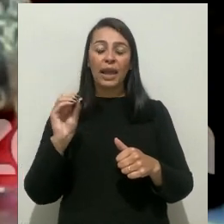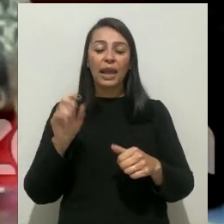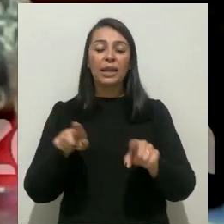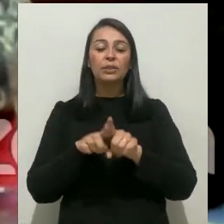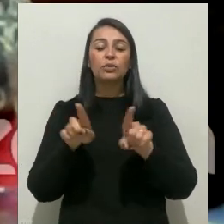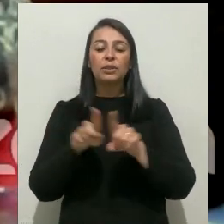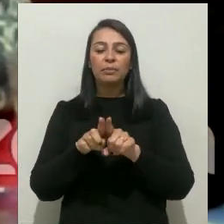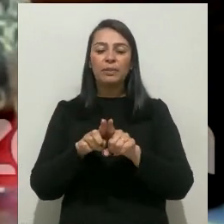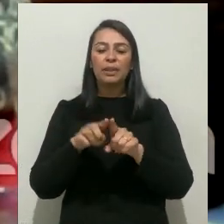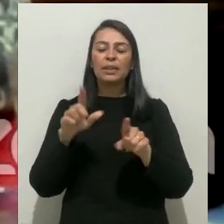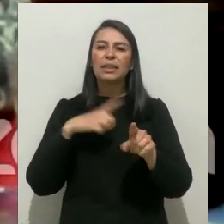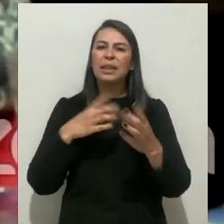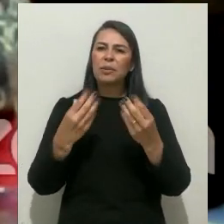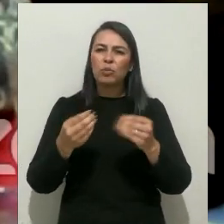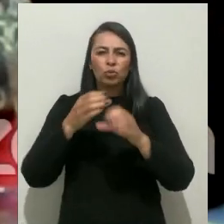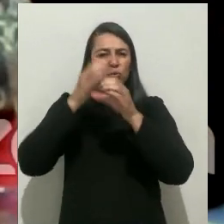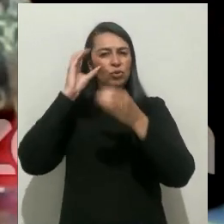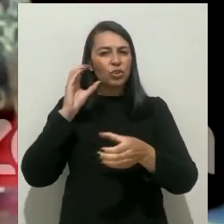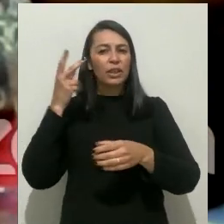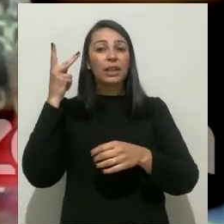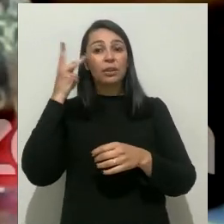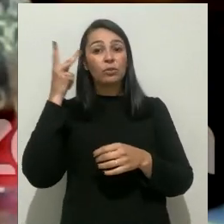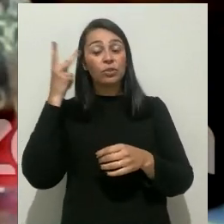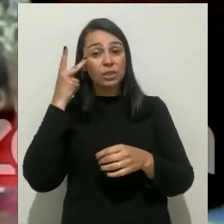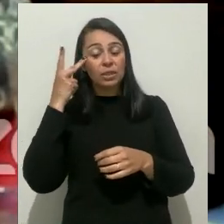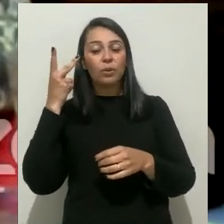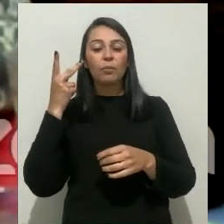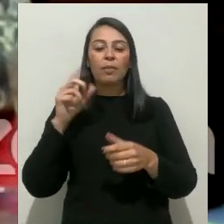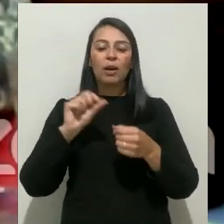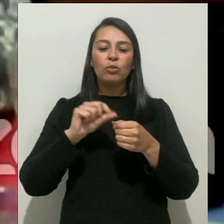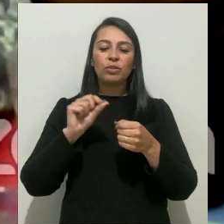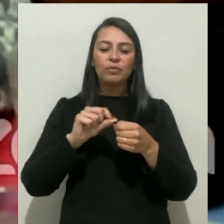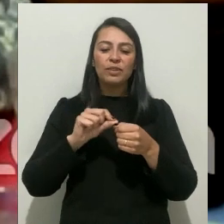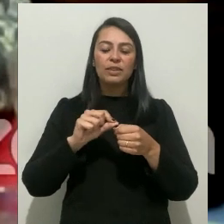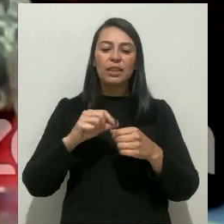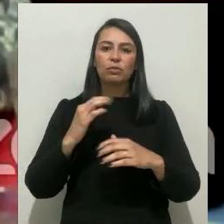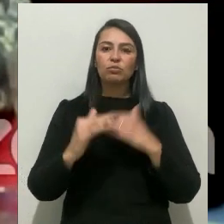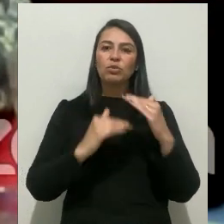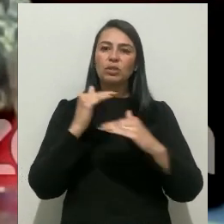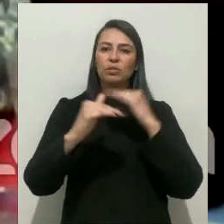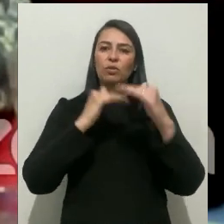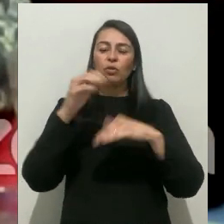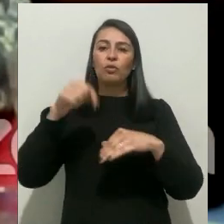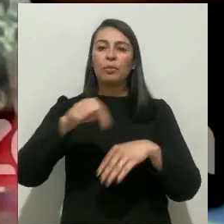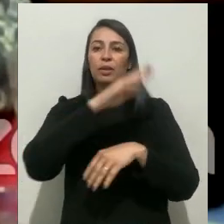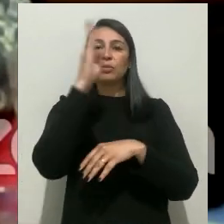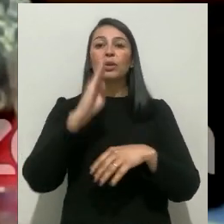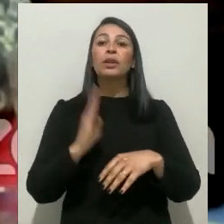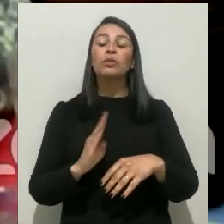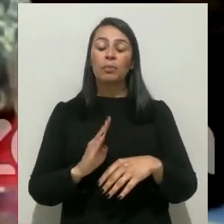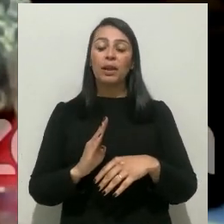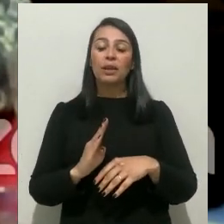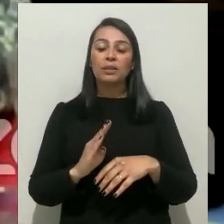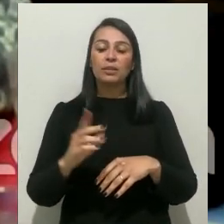quantidade de arquitetos e engenheiros em São Paulo que formaram muito aquele movimento brutalista do Brasil em